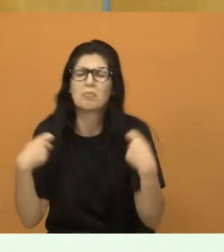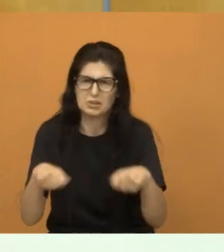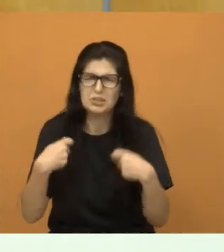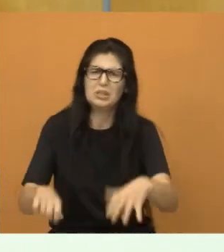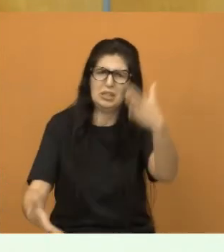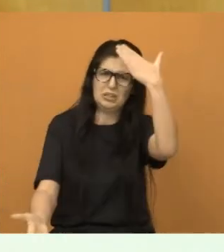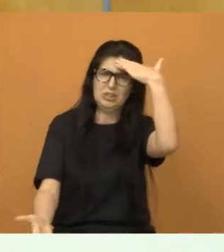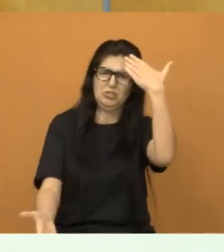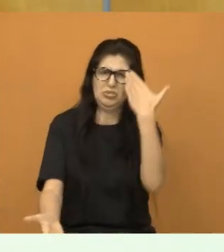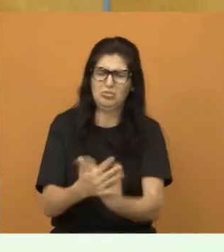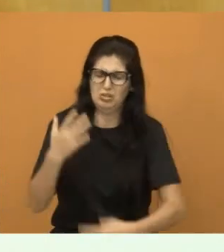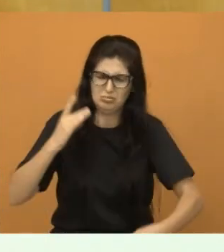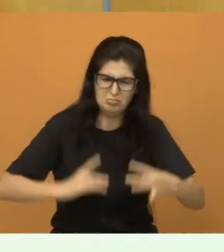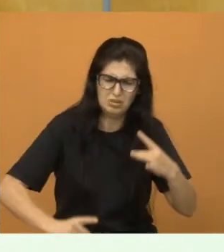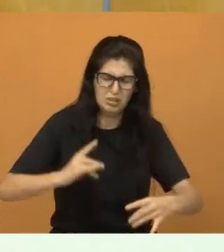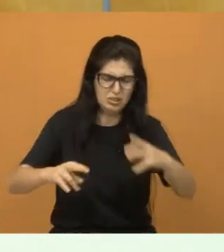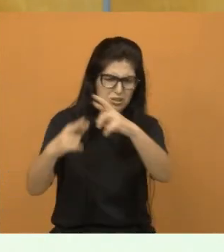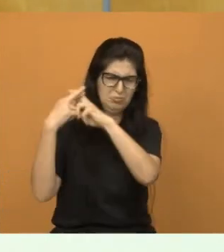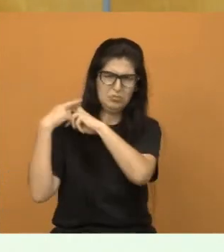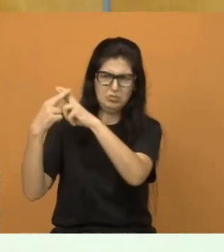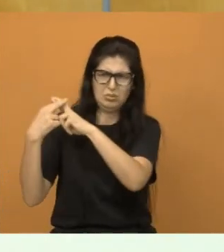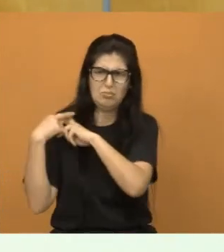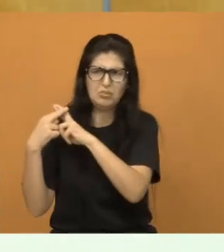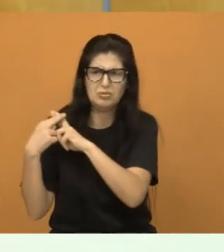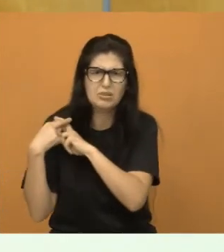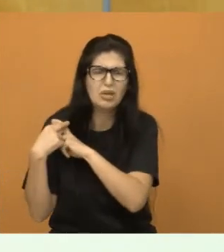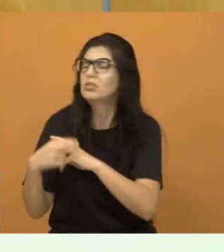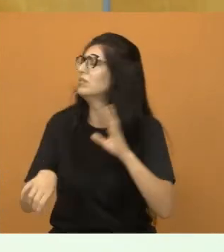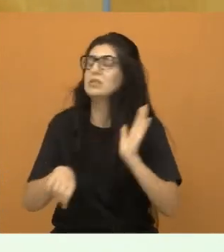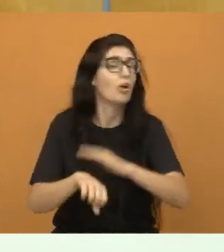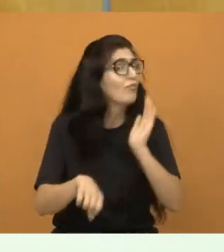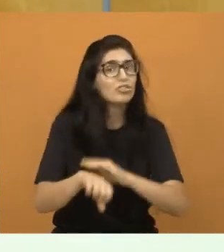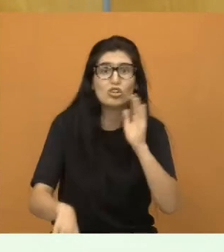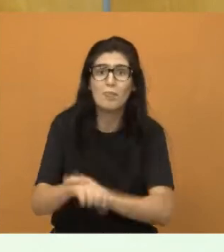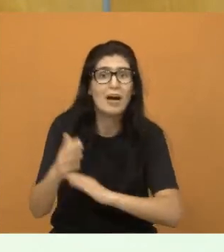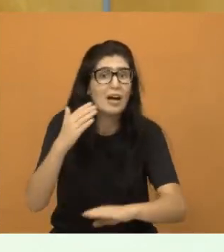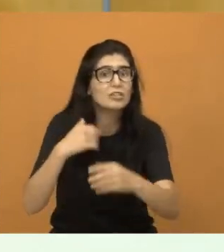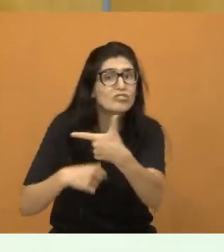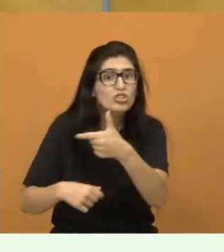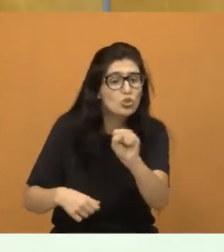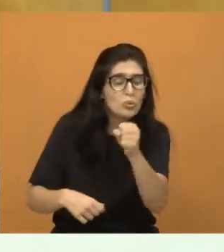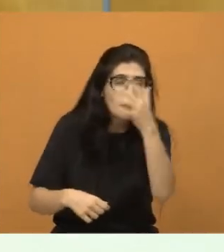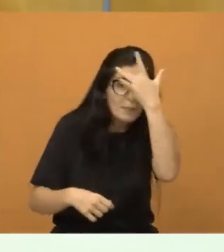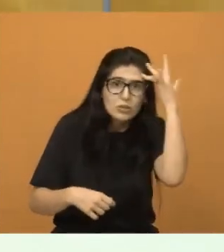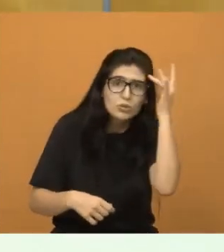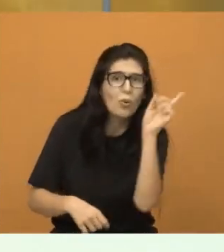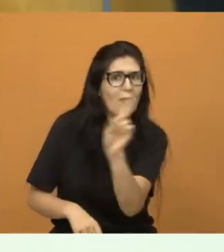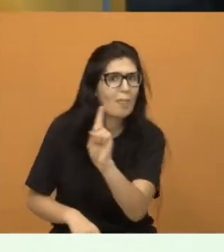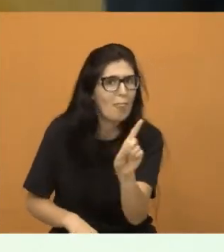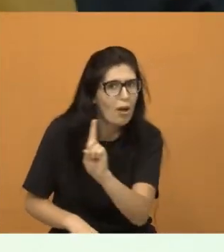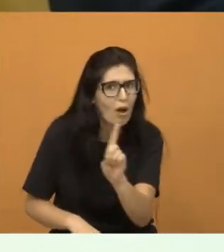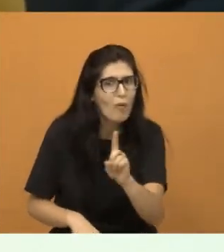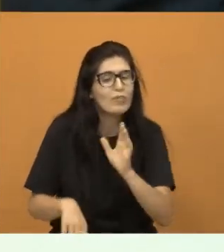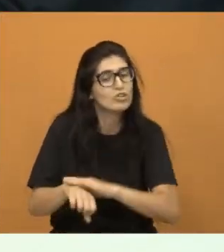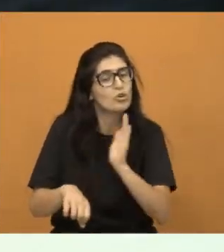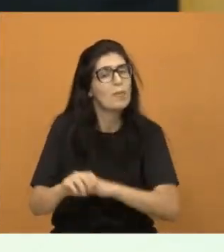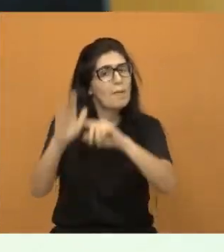na seriedade e responsabilidade de que não vai chamar todos os 28 cargos de uma única vez. Ali não tem tempo, não fala